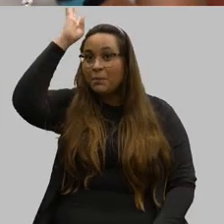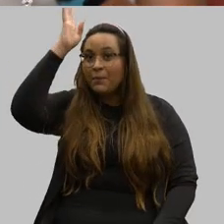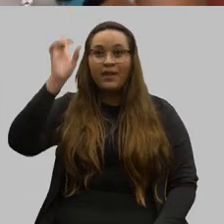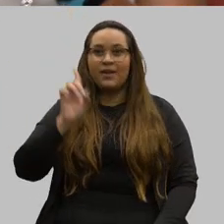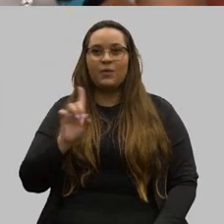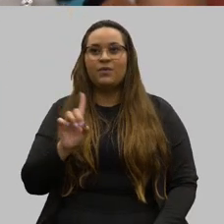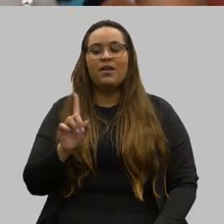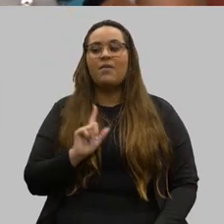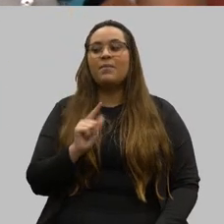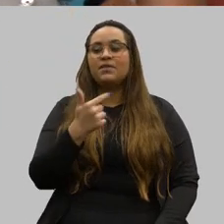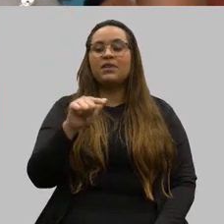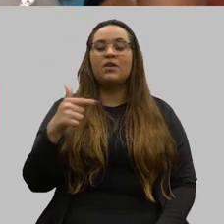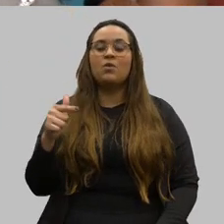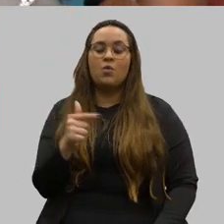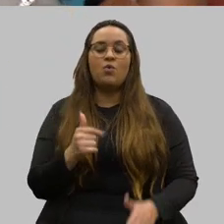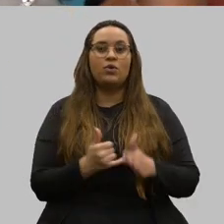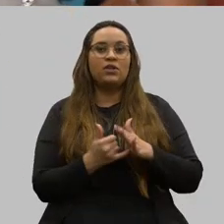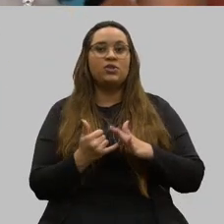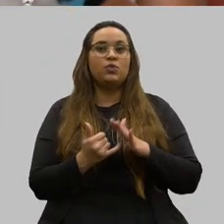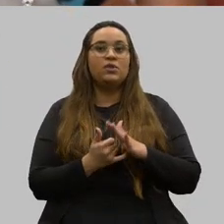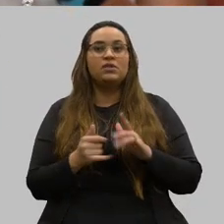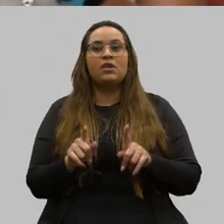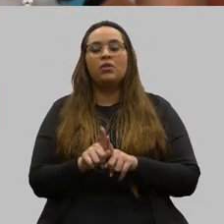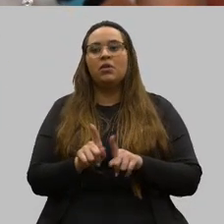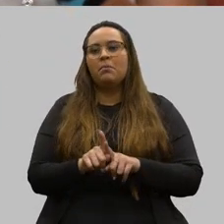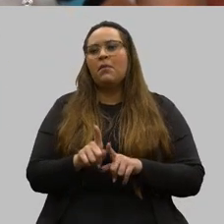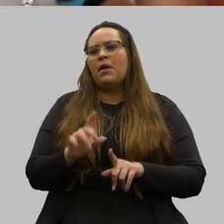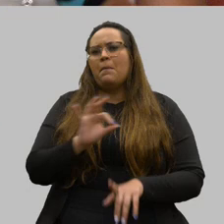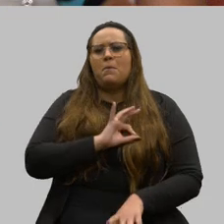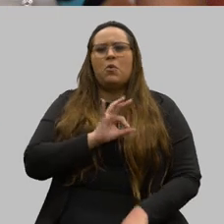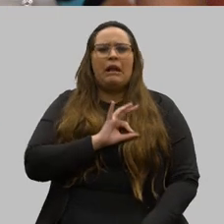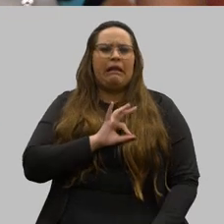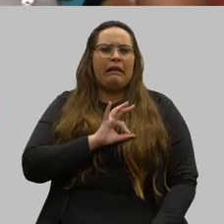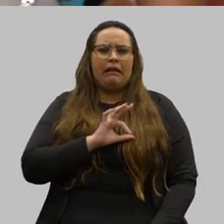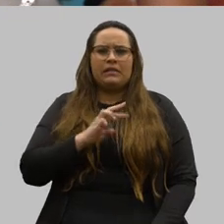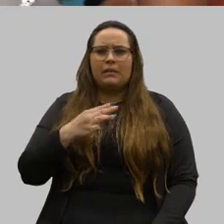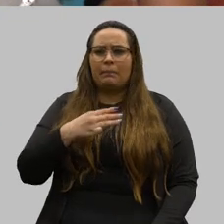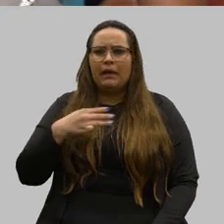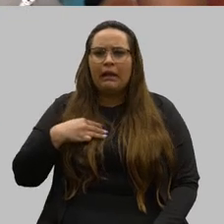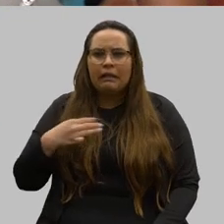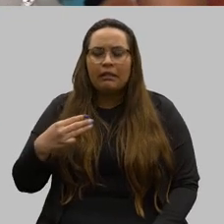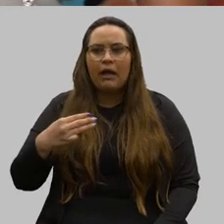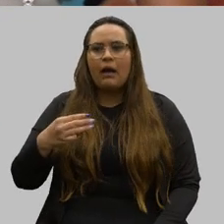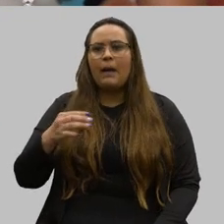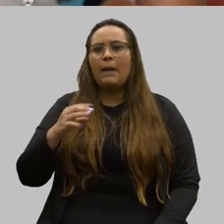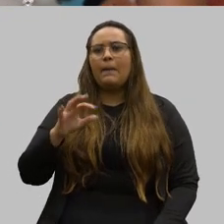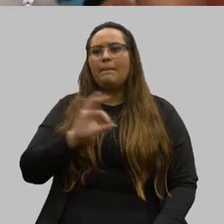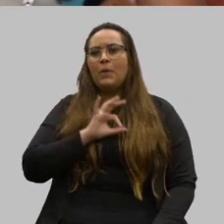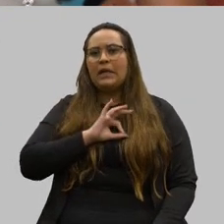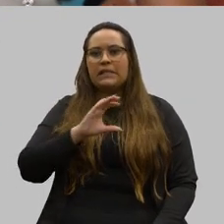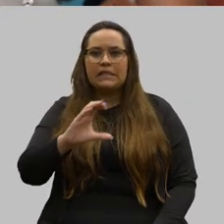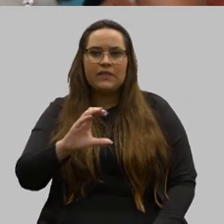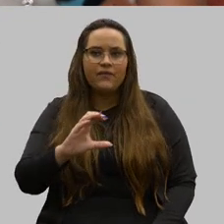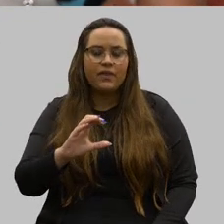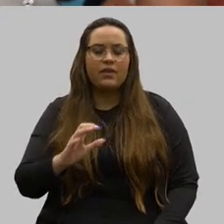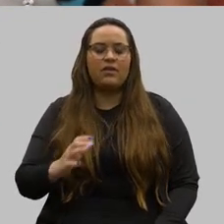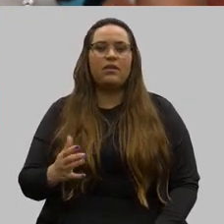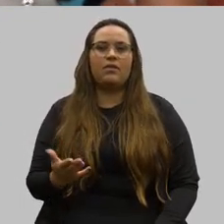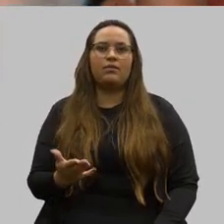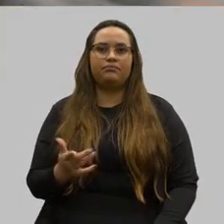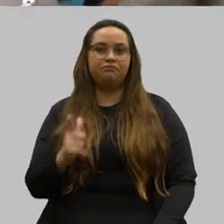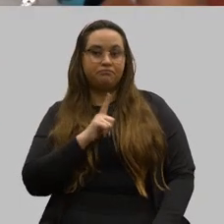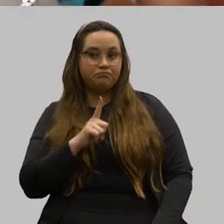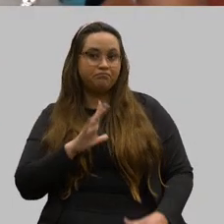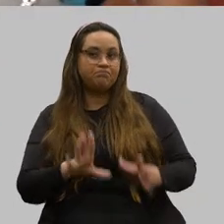instituições né Polícia Militar Polícia Civil que também estão recebendo emendas né emendas